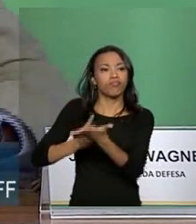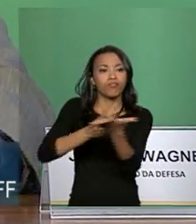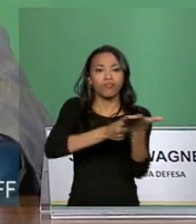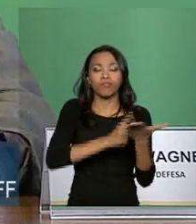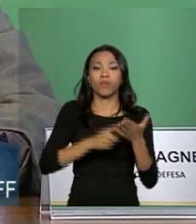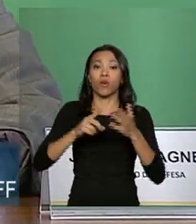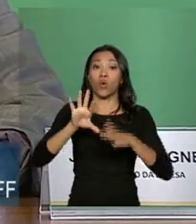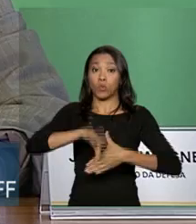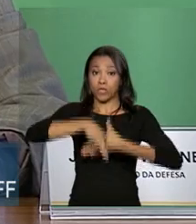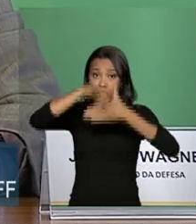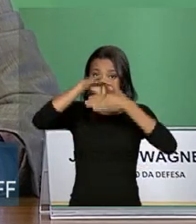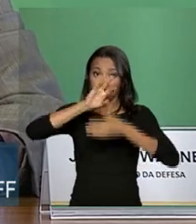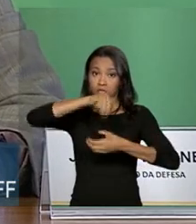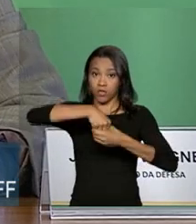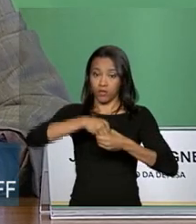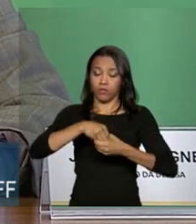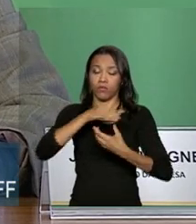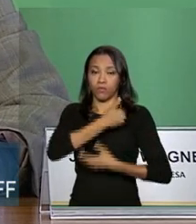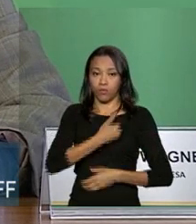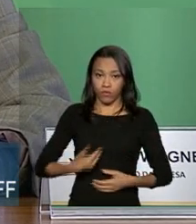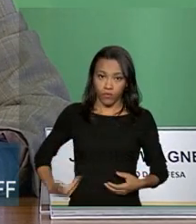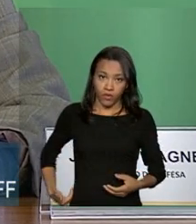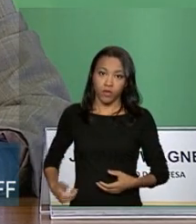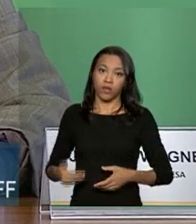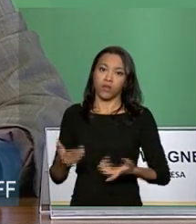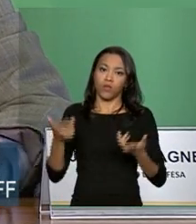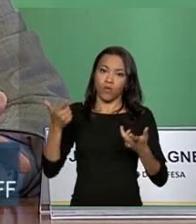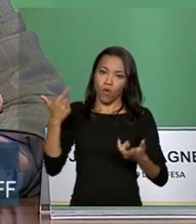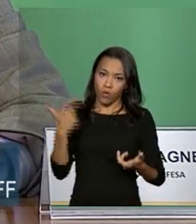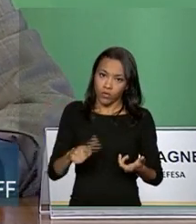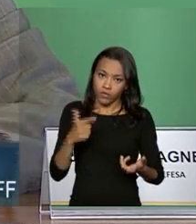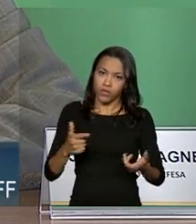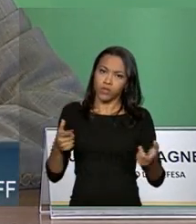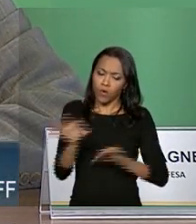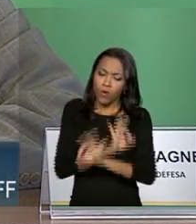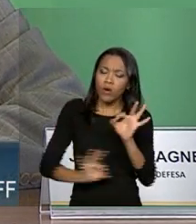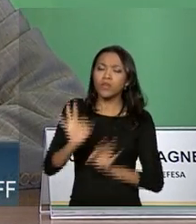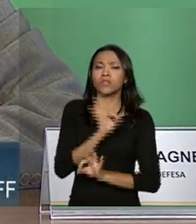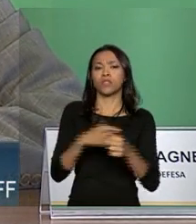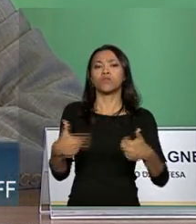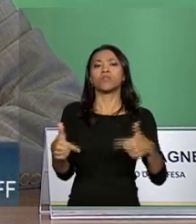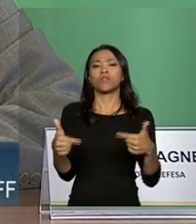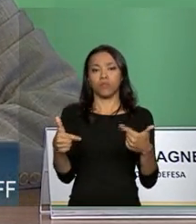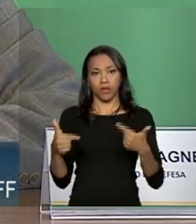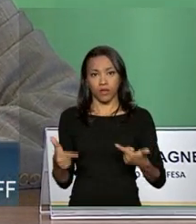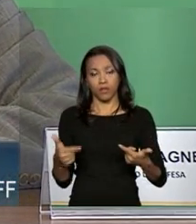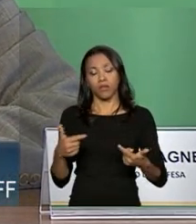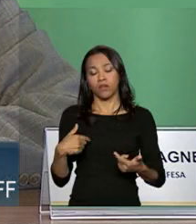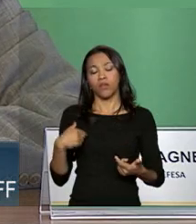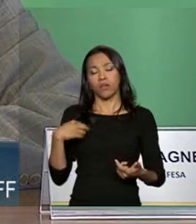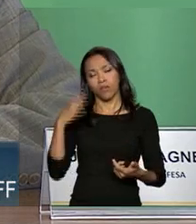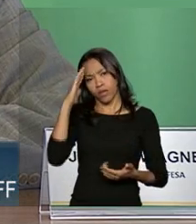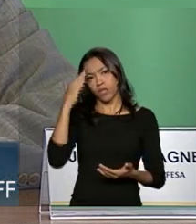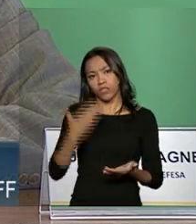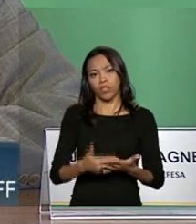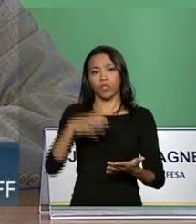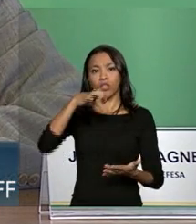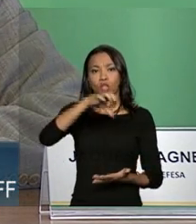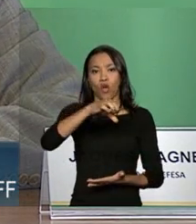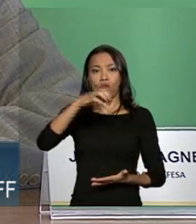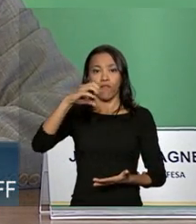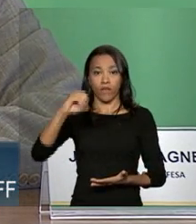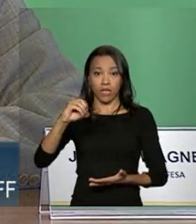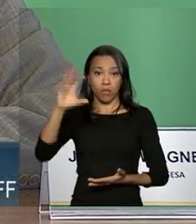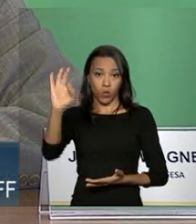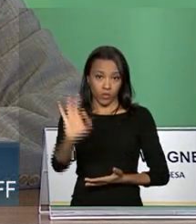de bem-vindo para a retomada dos trabalhos. Então, eu diria que 90% da